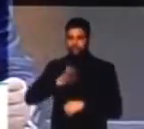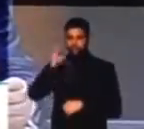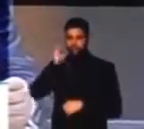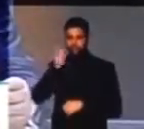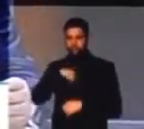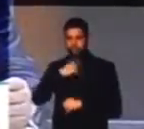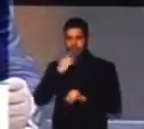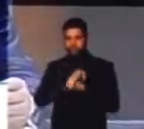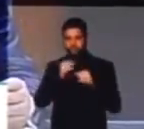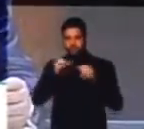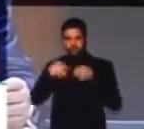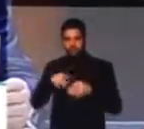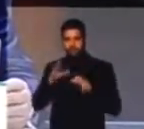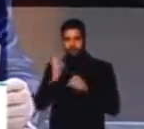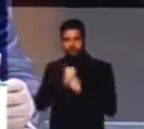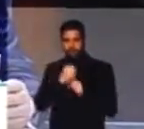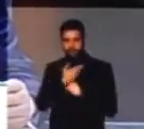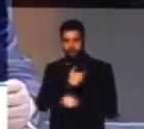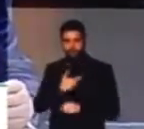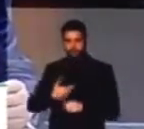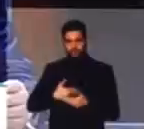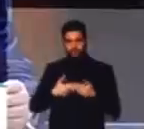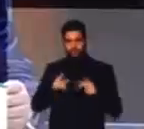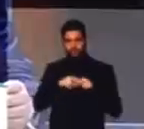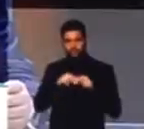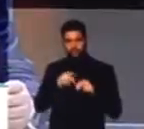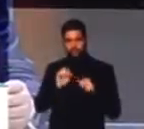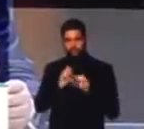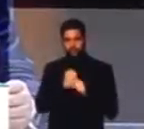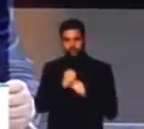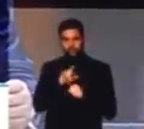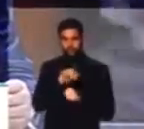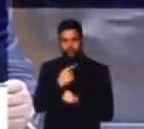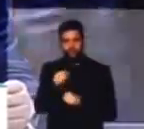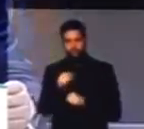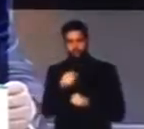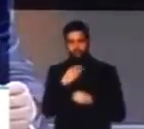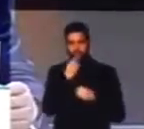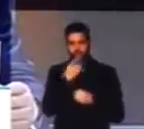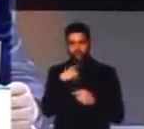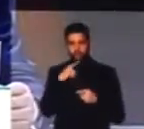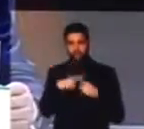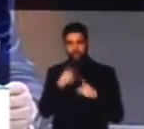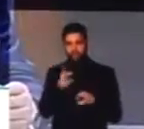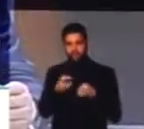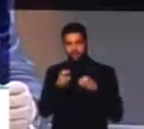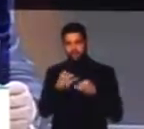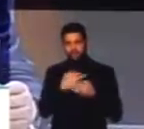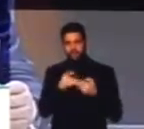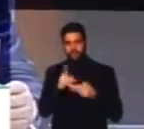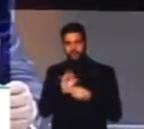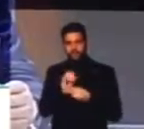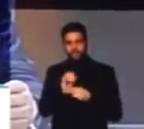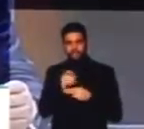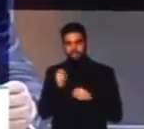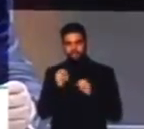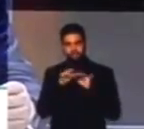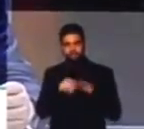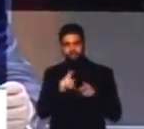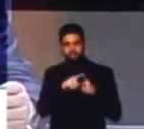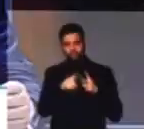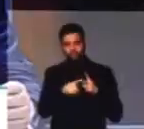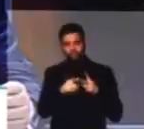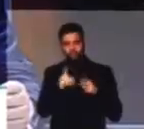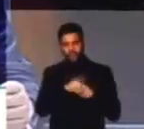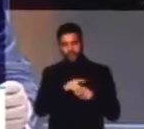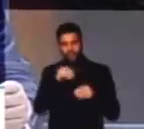com destaque para a rejeição das contas do governo pelo Tribunal de Contas da União, bem como a constatação de que as pedaladas invadiram o segundo